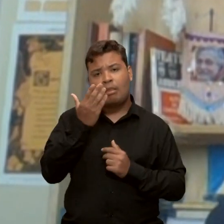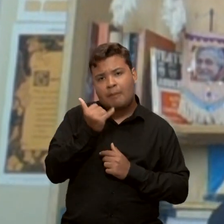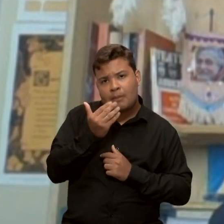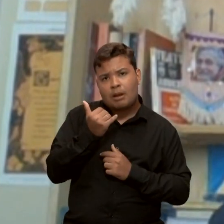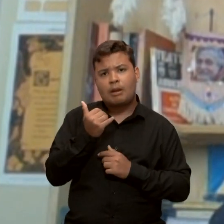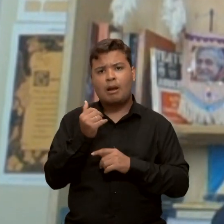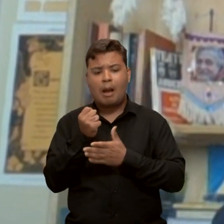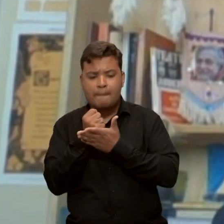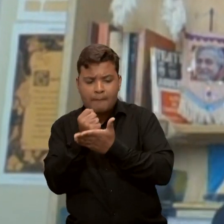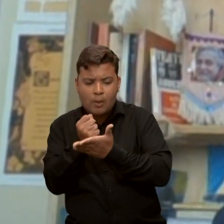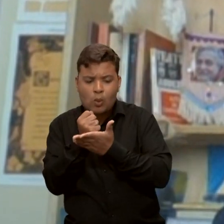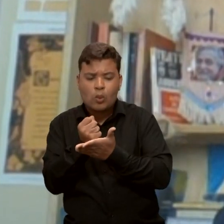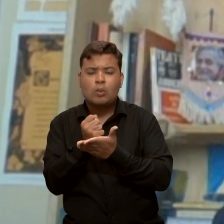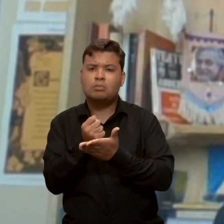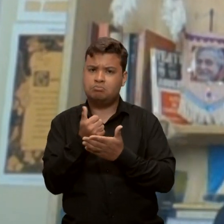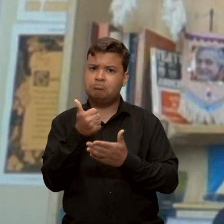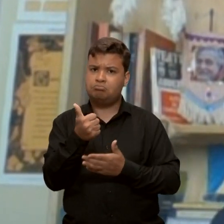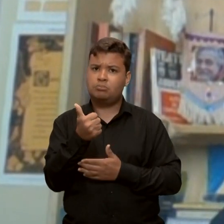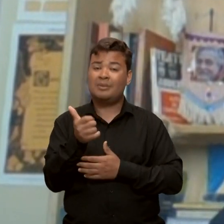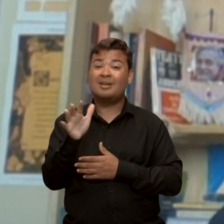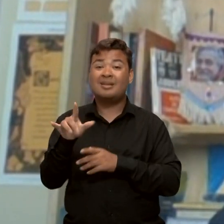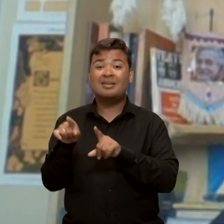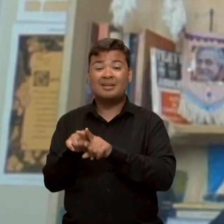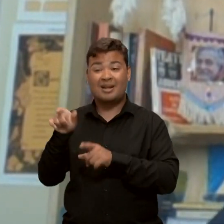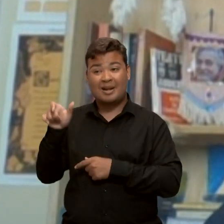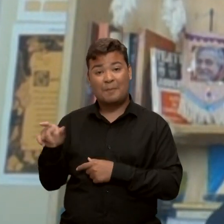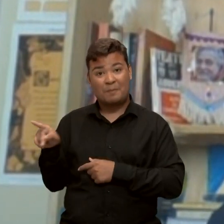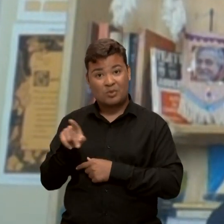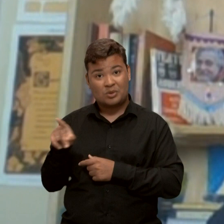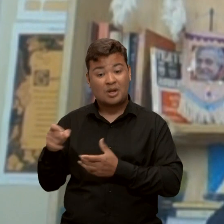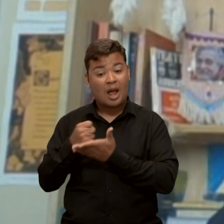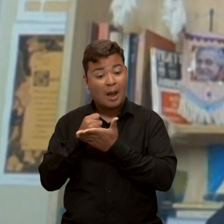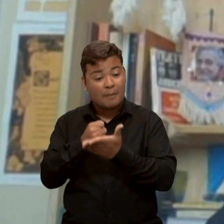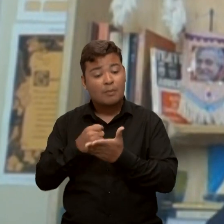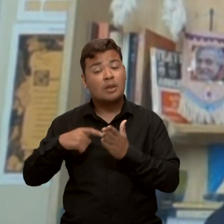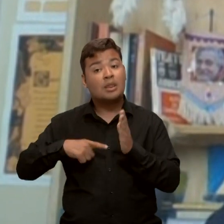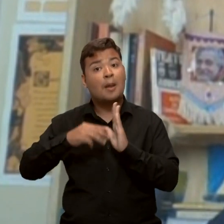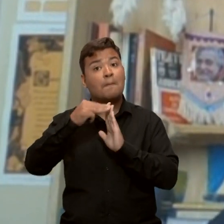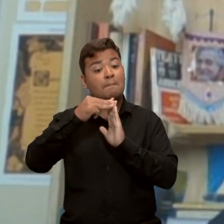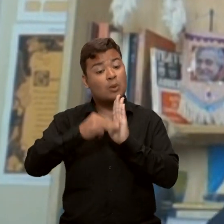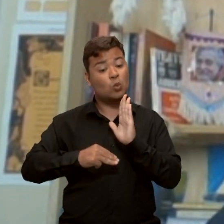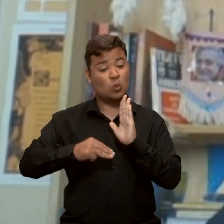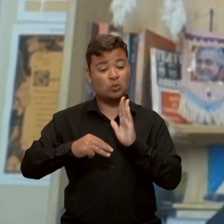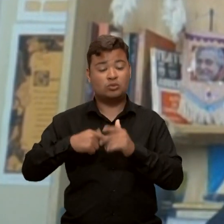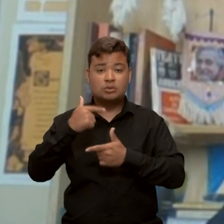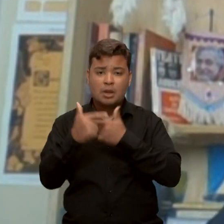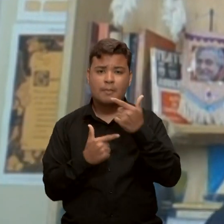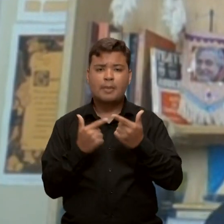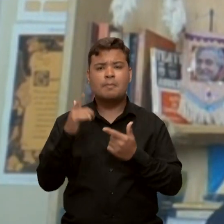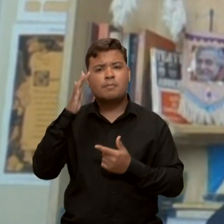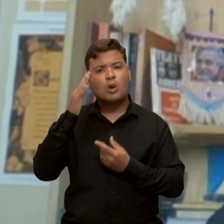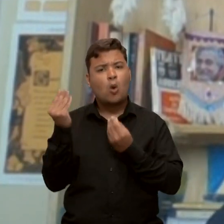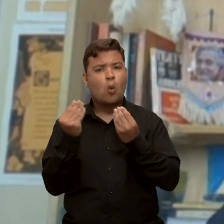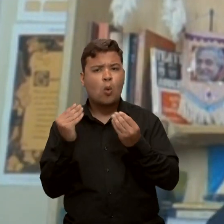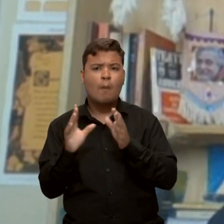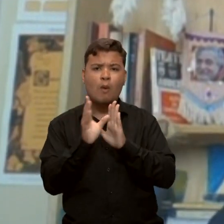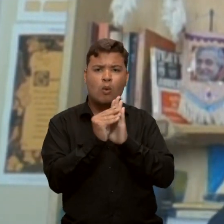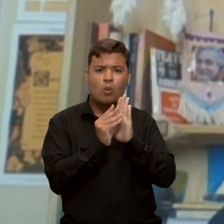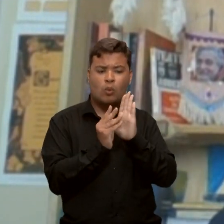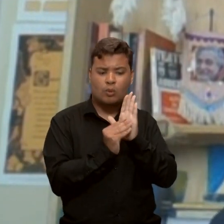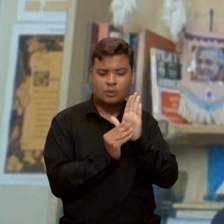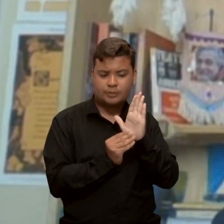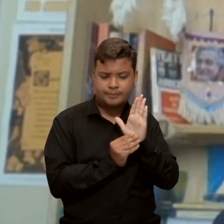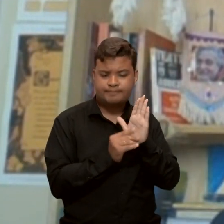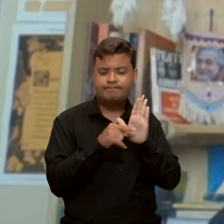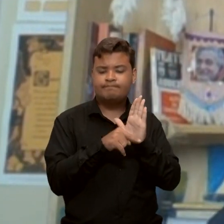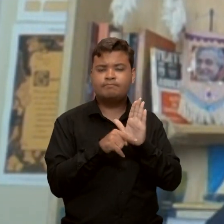pensa que esse professor de apoio, ele vai trabalhar metodologicamente, ele vai pensar nos conteúdos, quais são